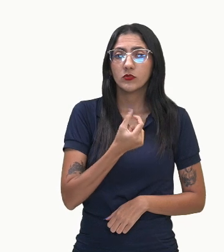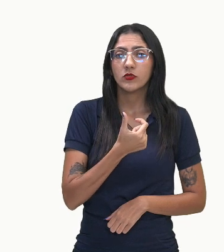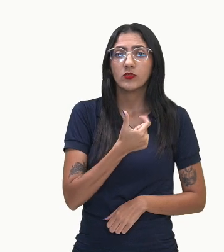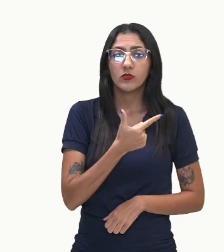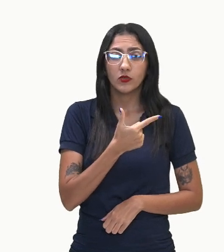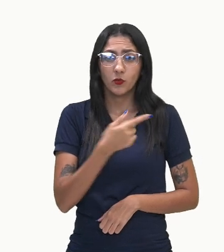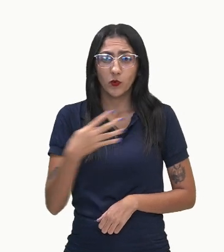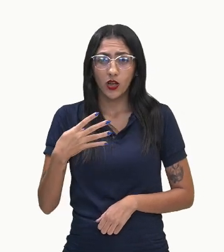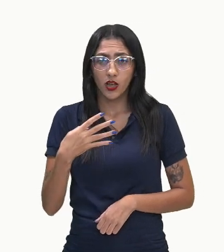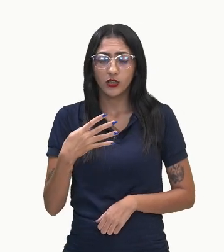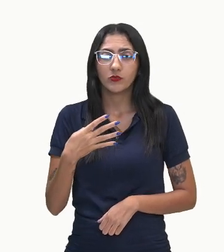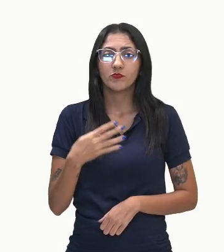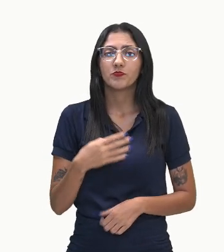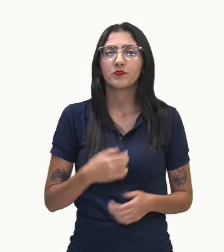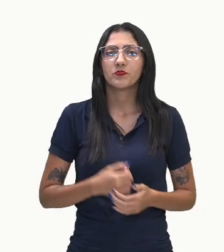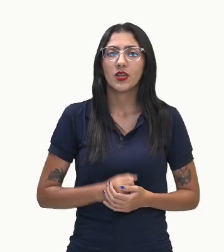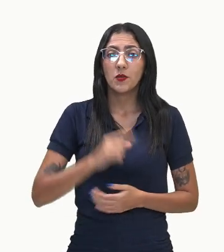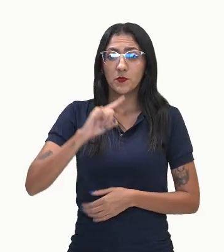de R$